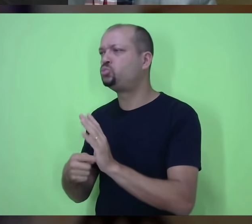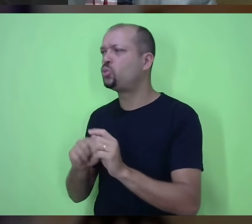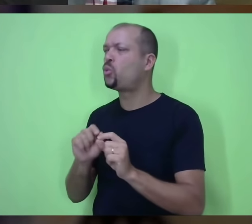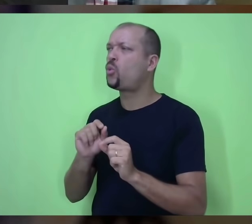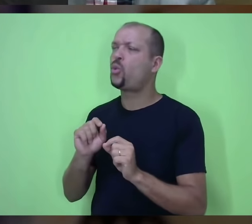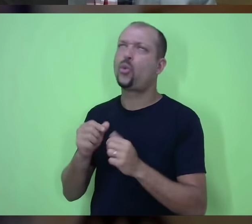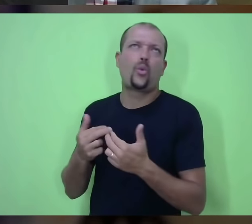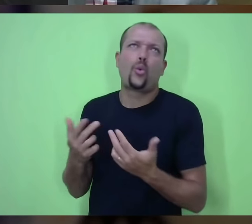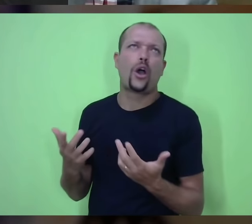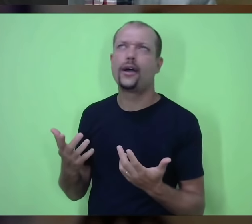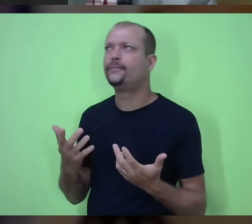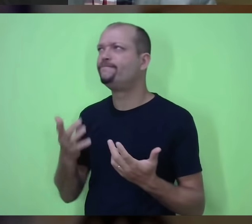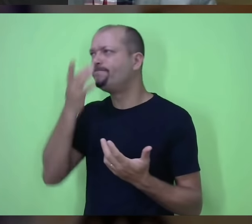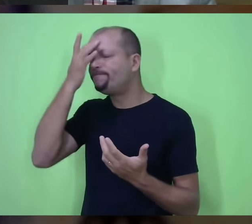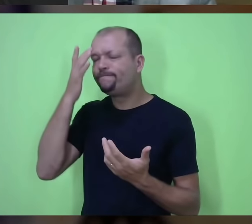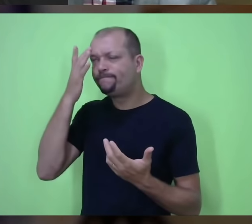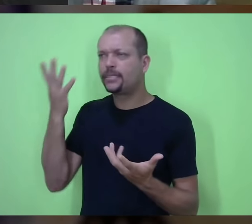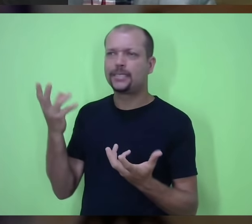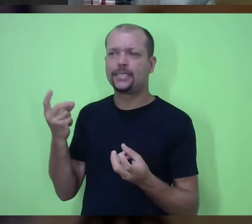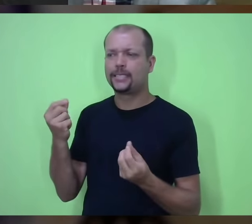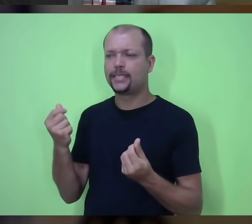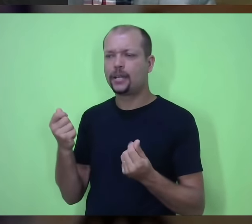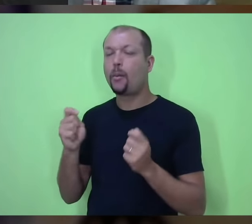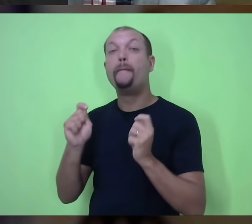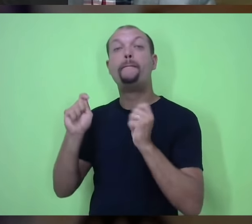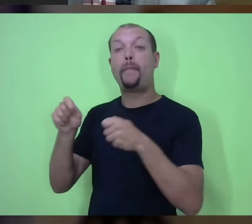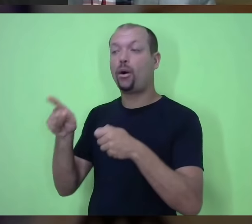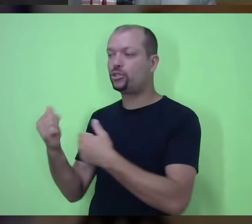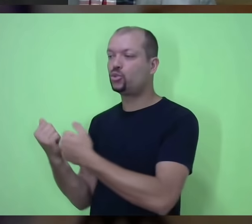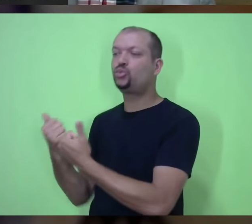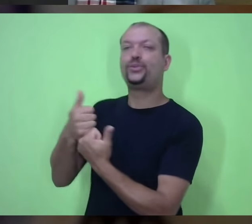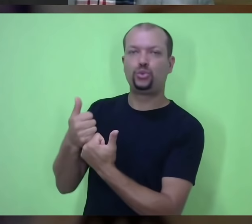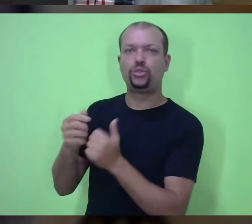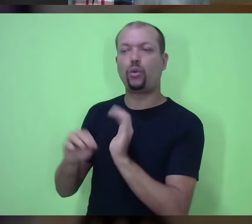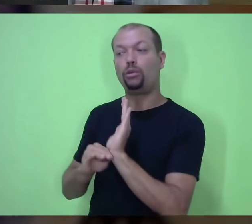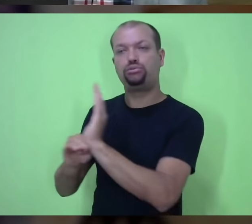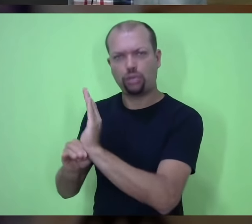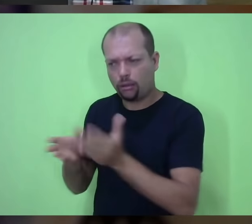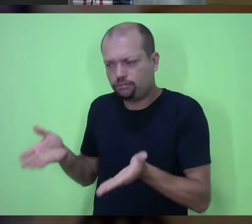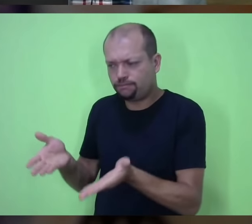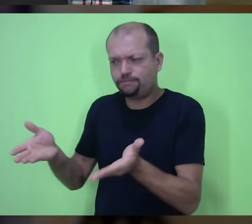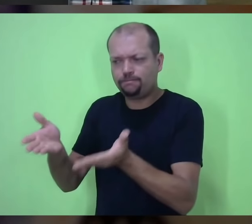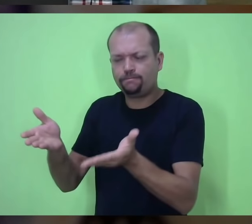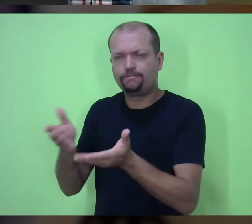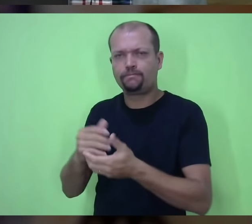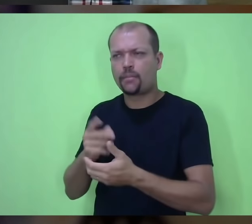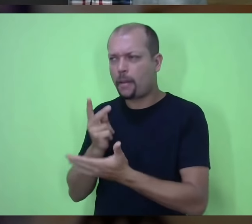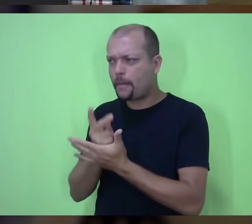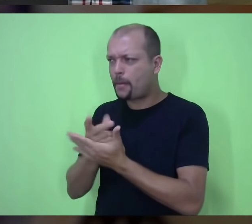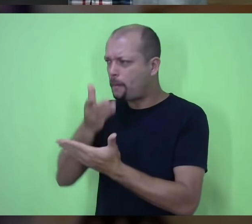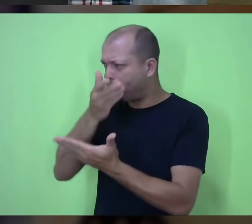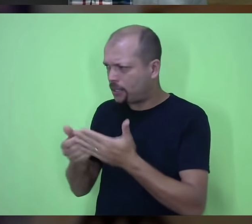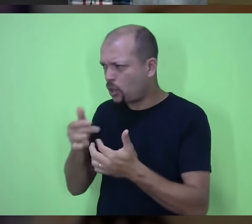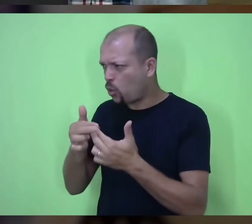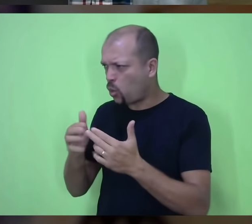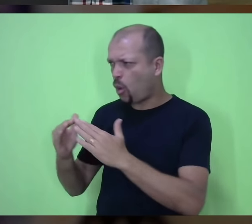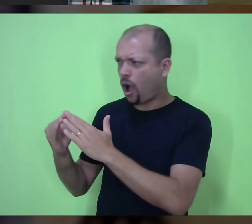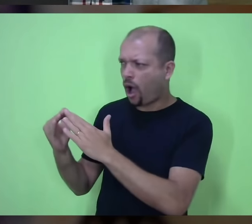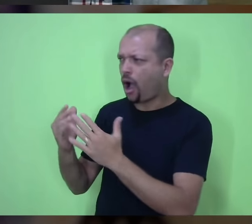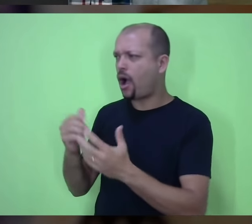apresentava alguém como em condições de ajudar uma pessoa que ou perdia uma